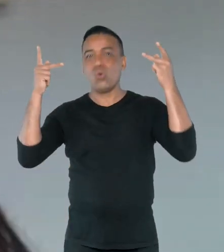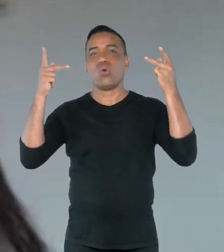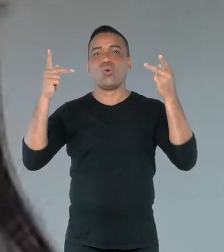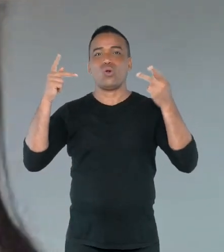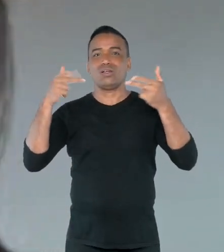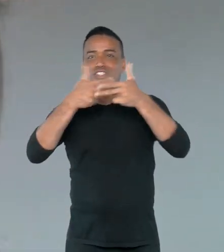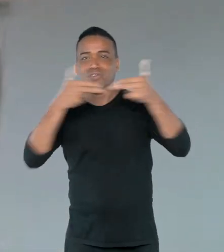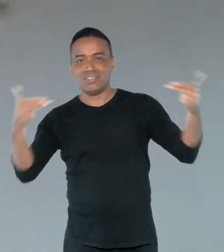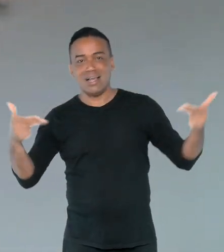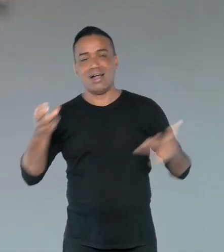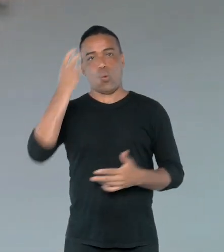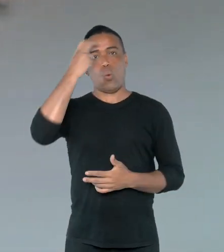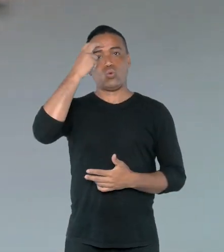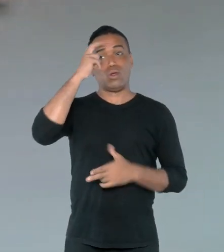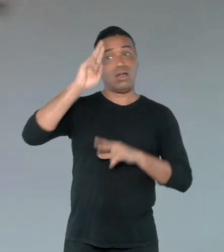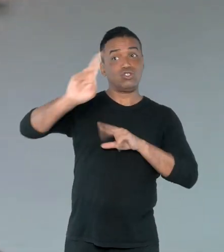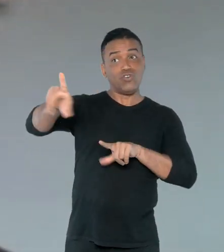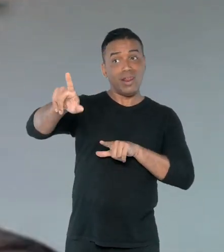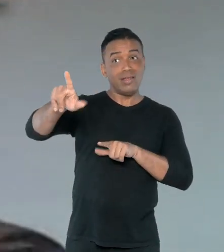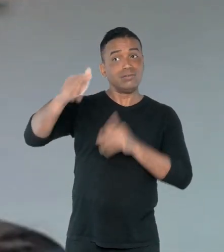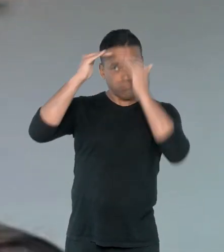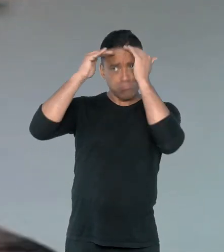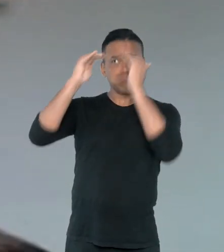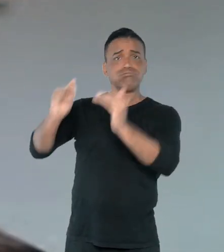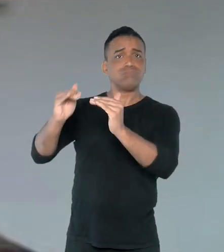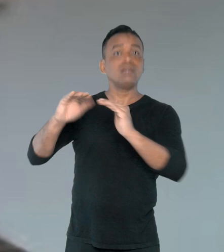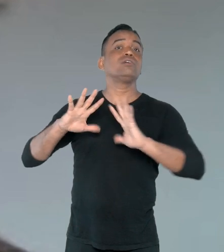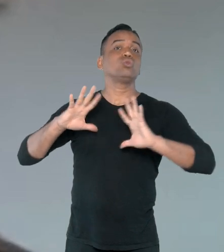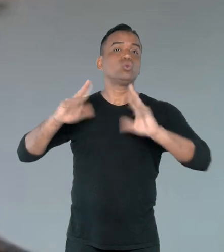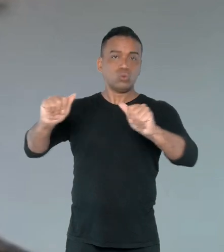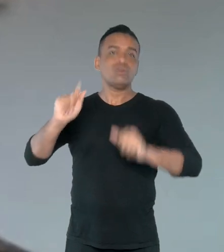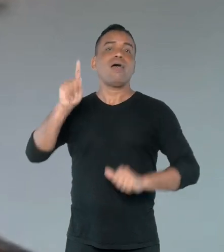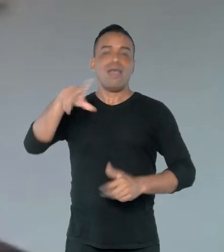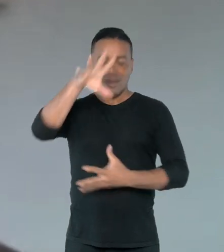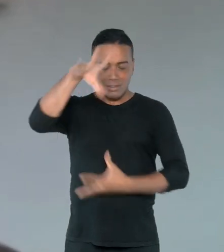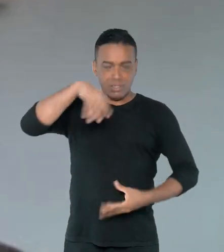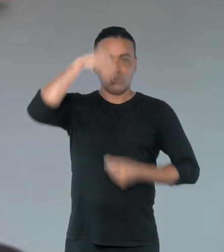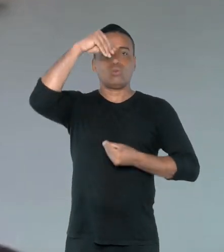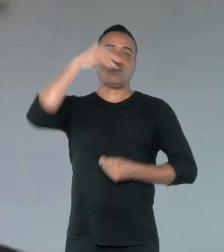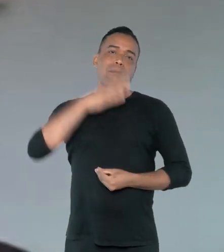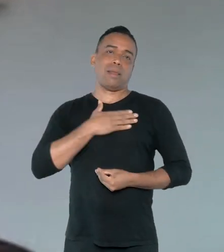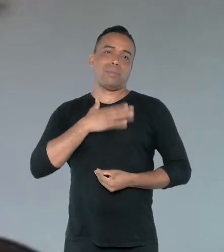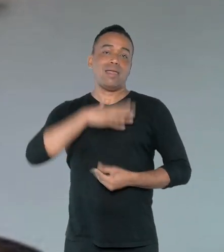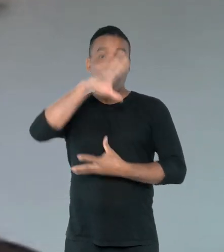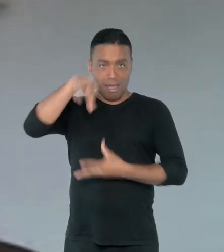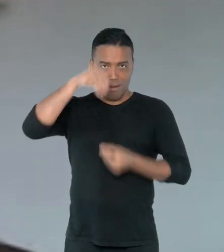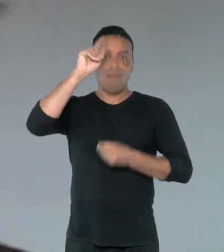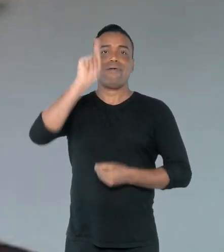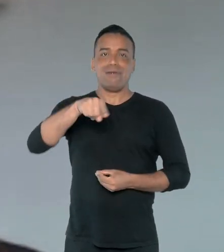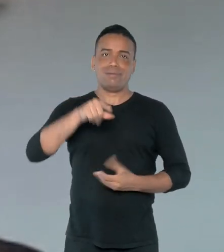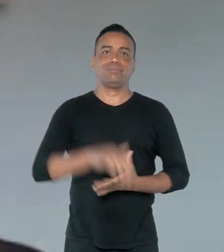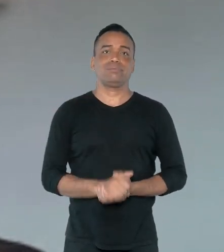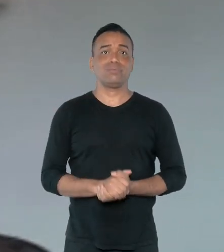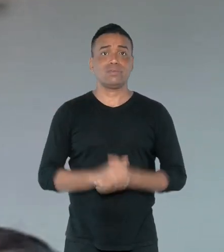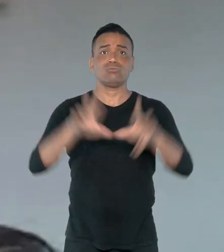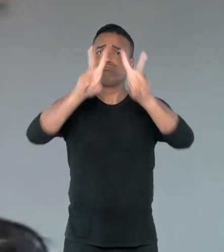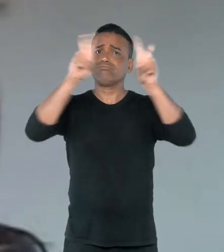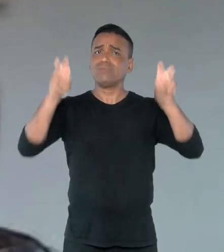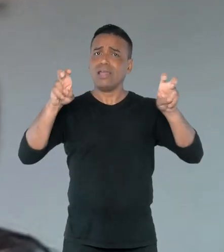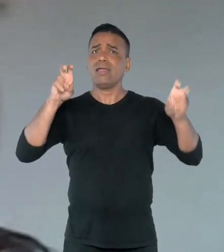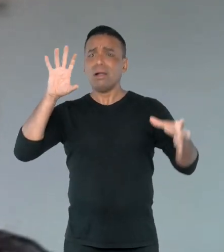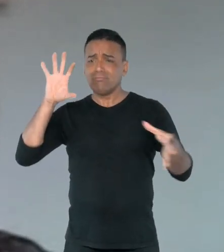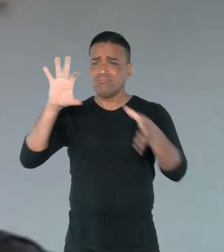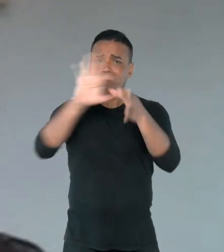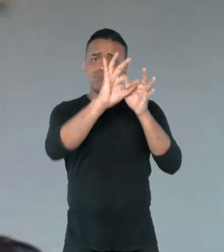como a gente respeita as diferenças, né? Isso tudo é espiritualidade para mim. Então, esses assuntos estão